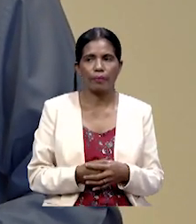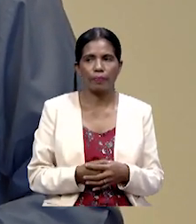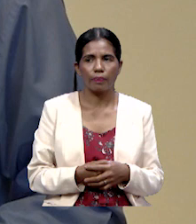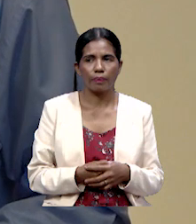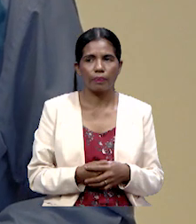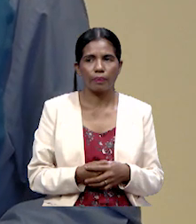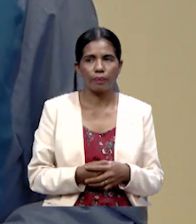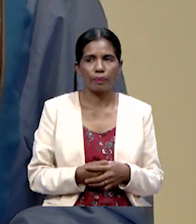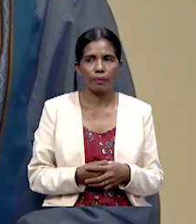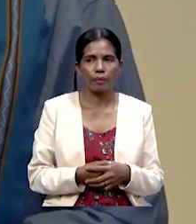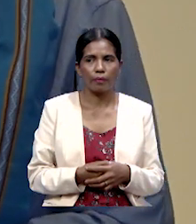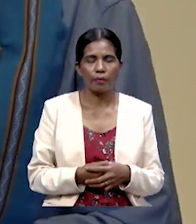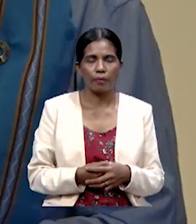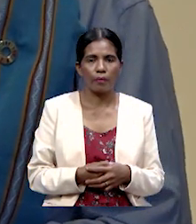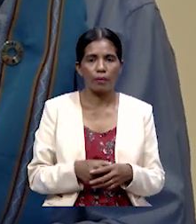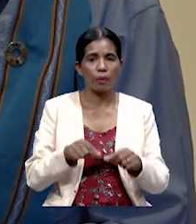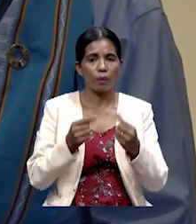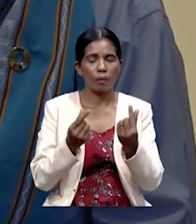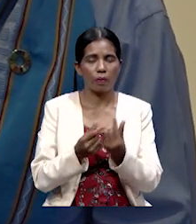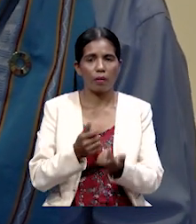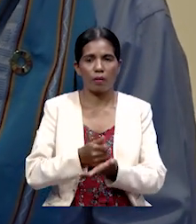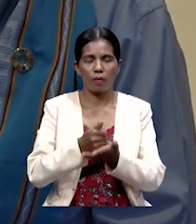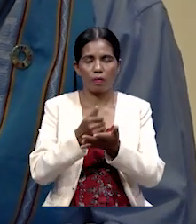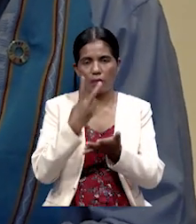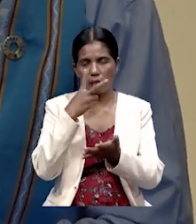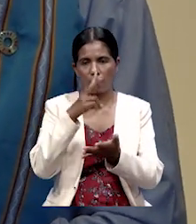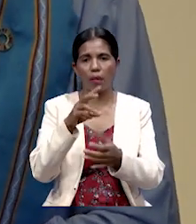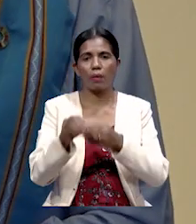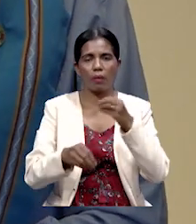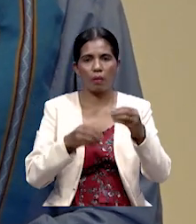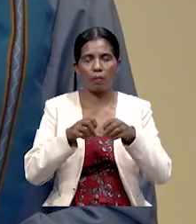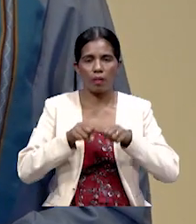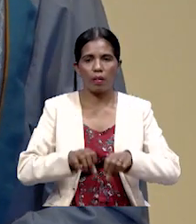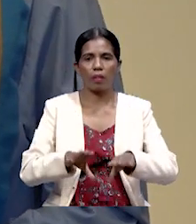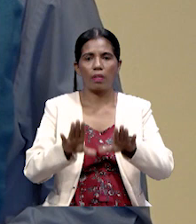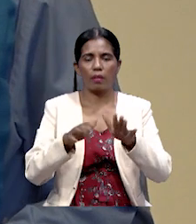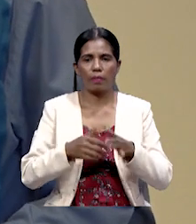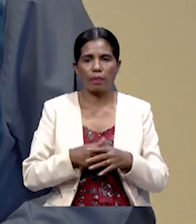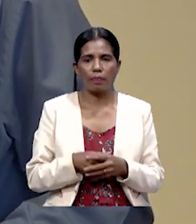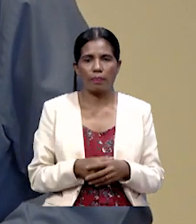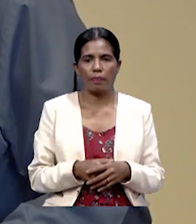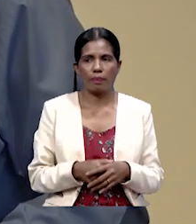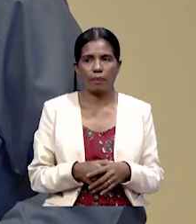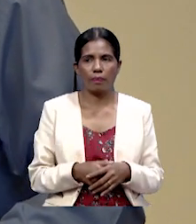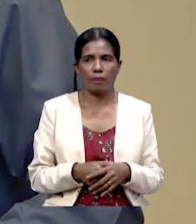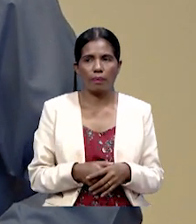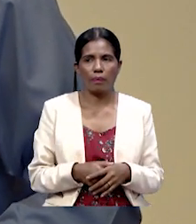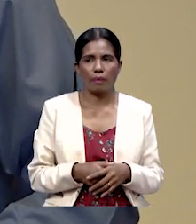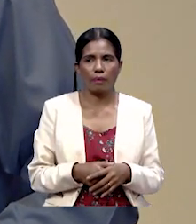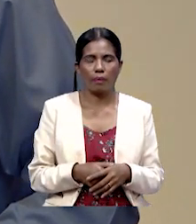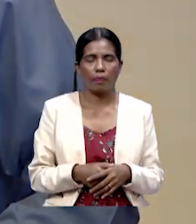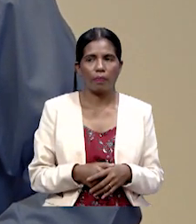mar, um crocodilo pensou buscar o seu destino e veio por aqueles